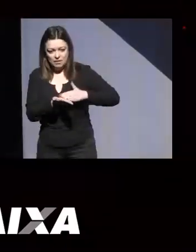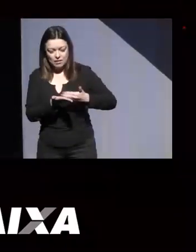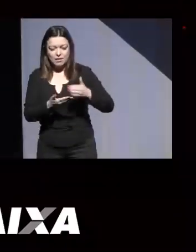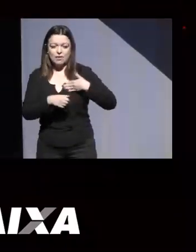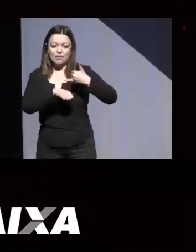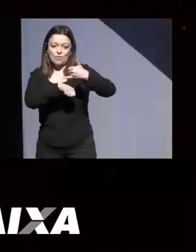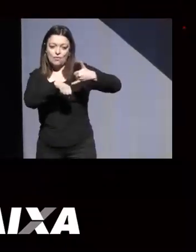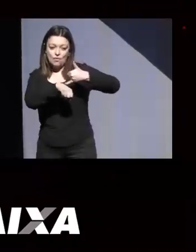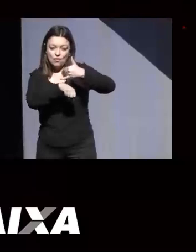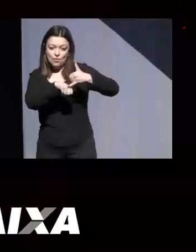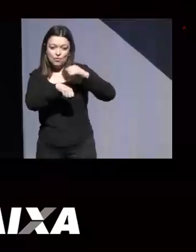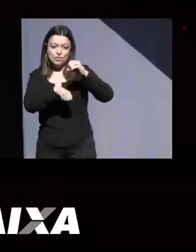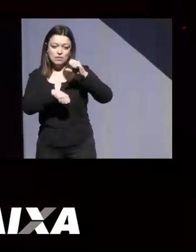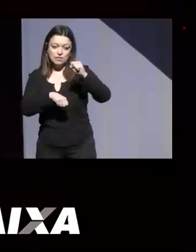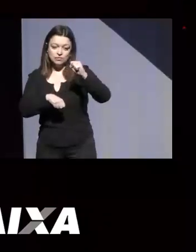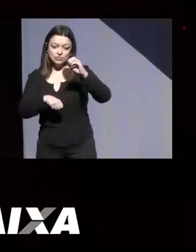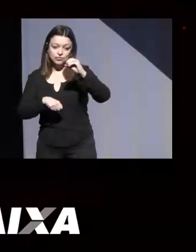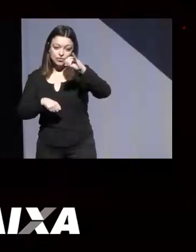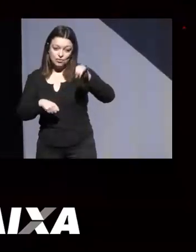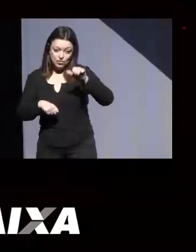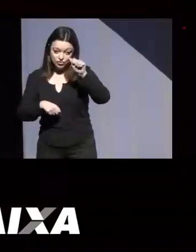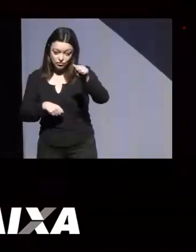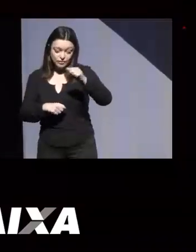óleo de soja,